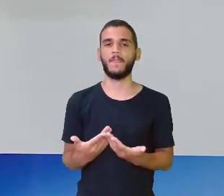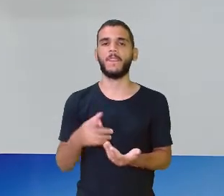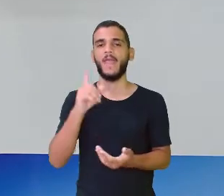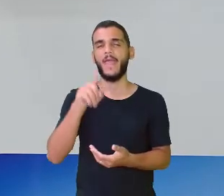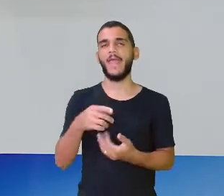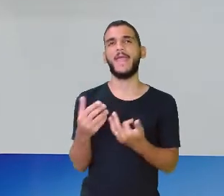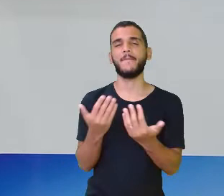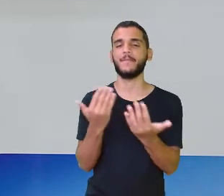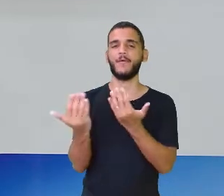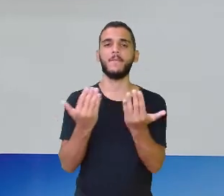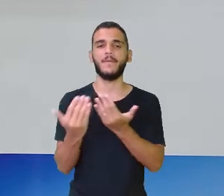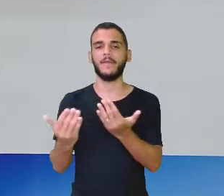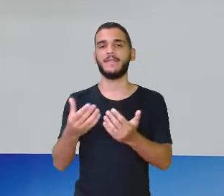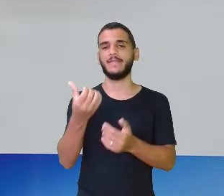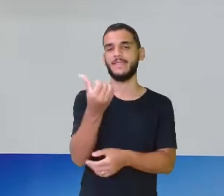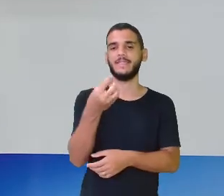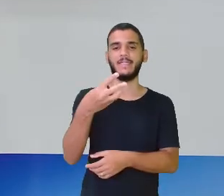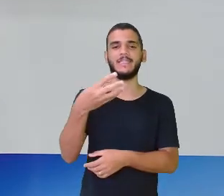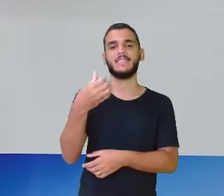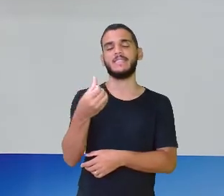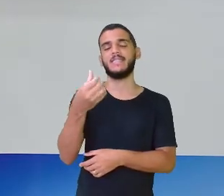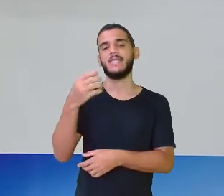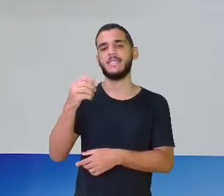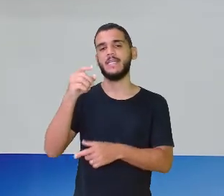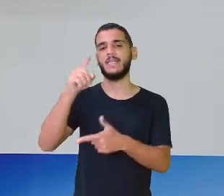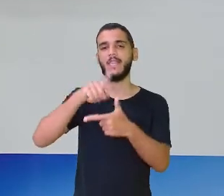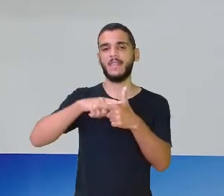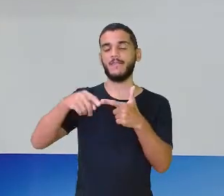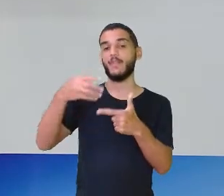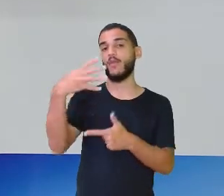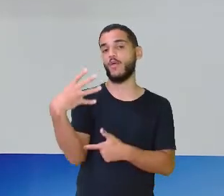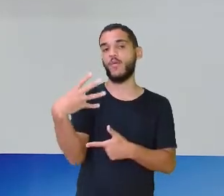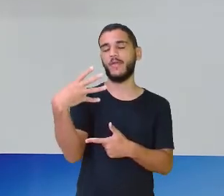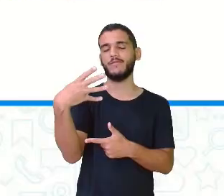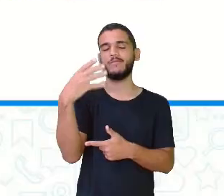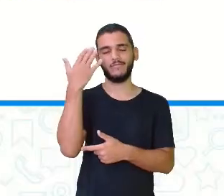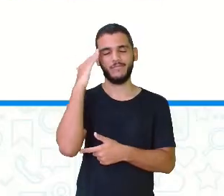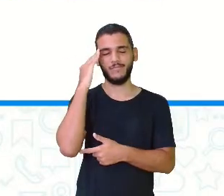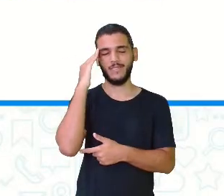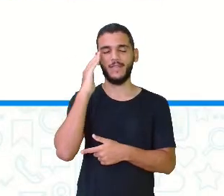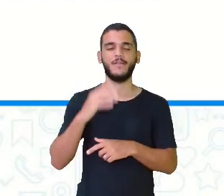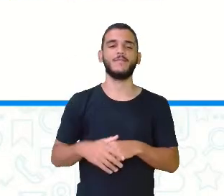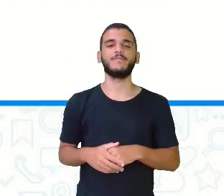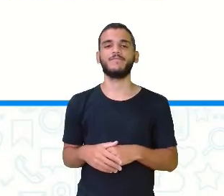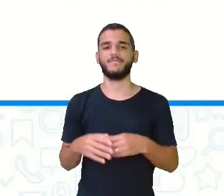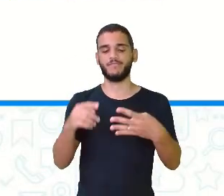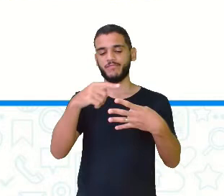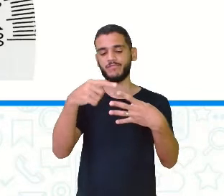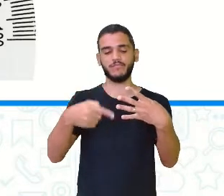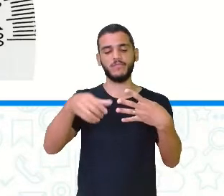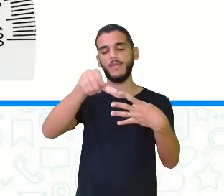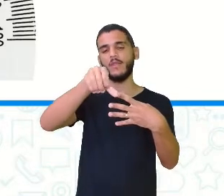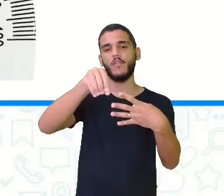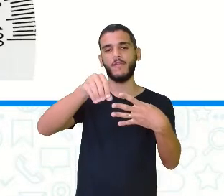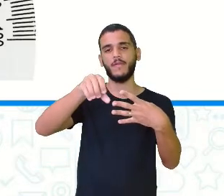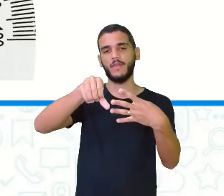4 partes. Beleza? Tranquilo? O ângulo, ele é medido